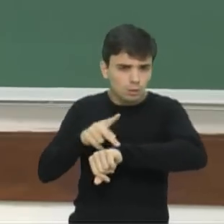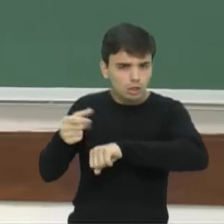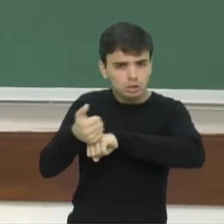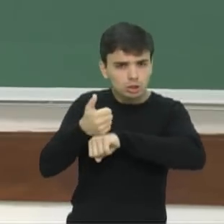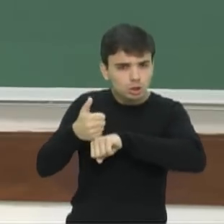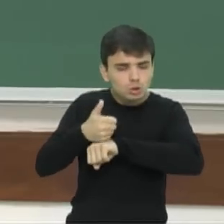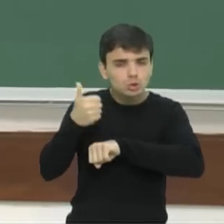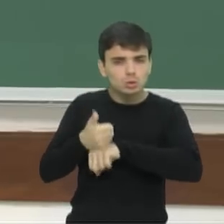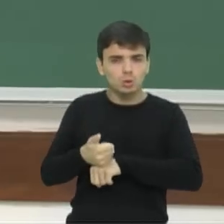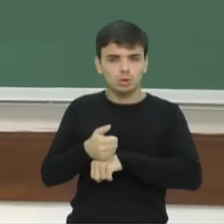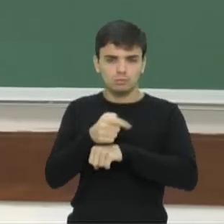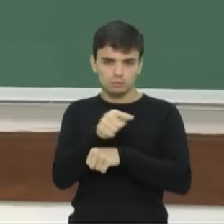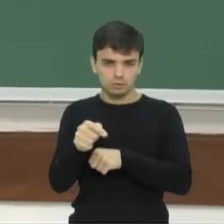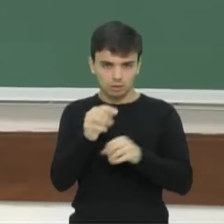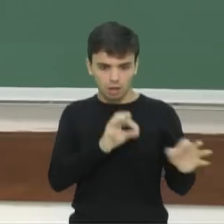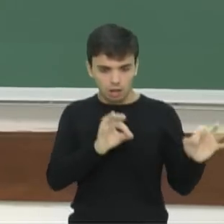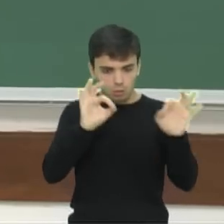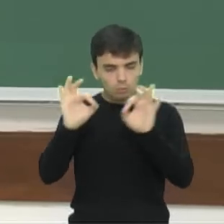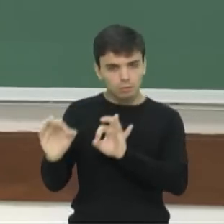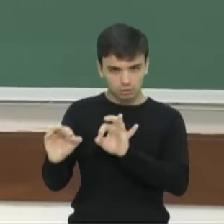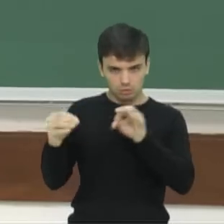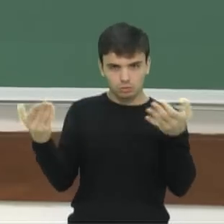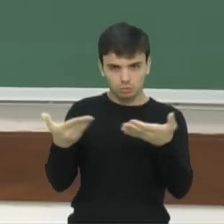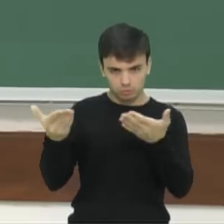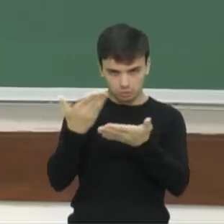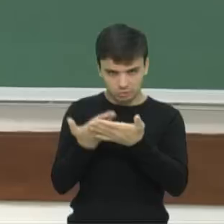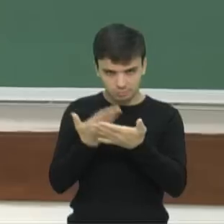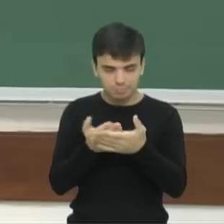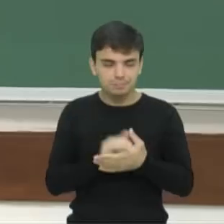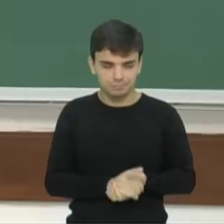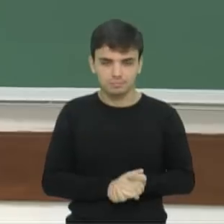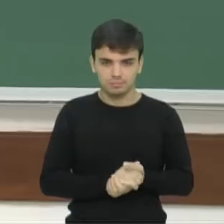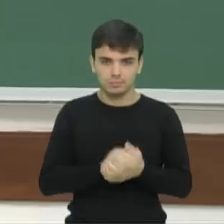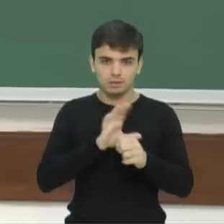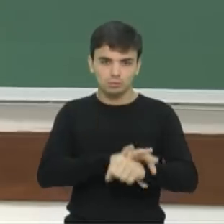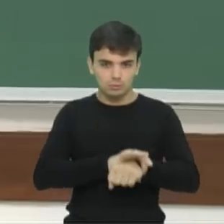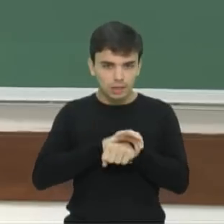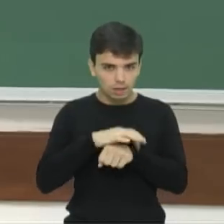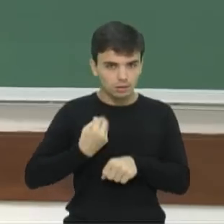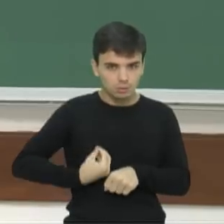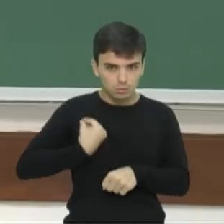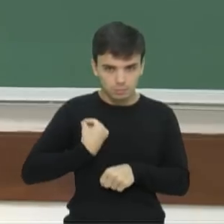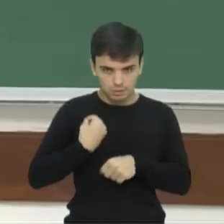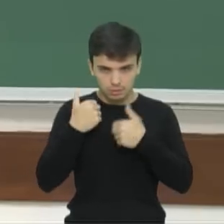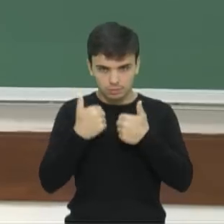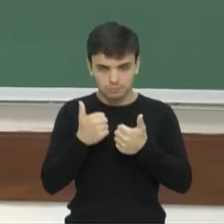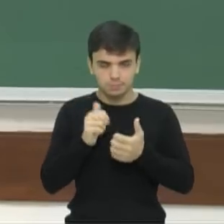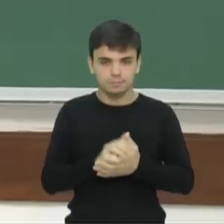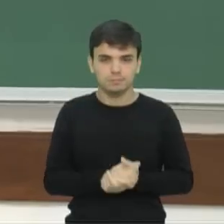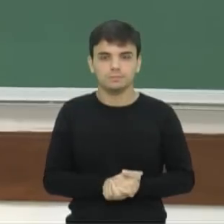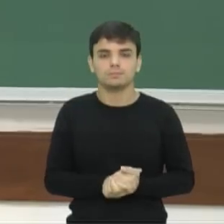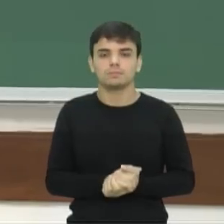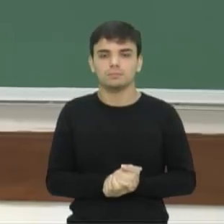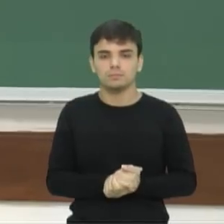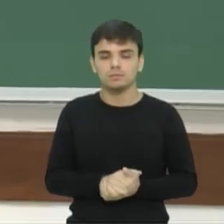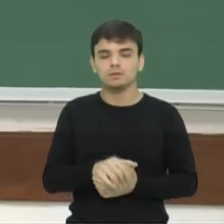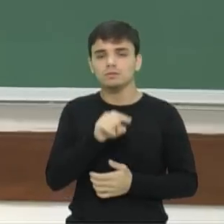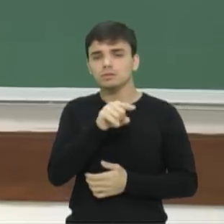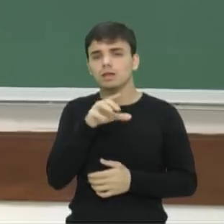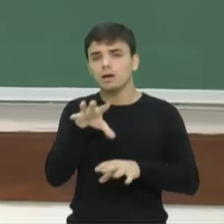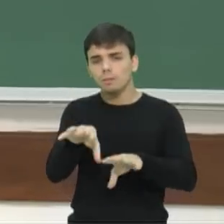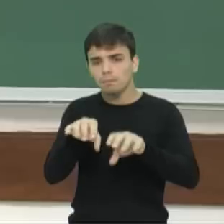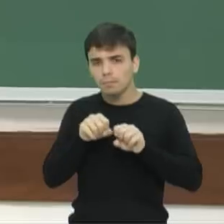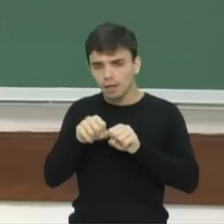você acompanhou a nossa aula de hoje. Então, realize esse exercício e garanta a sua presença na aula de hoje. Você que pega a